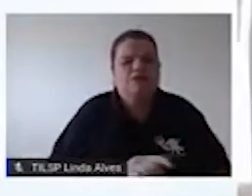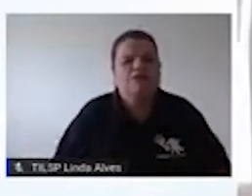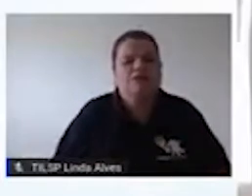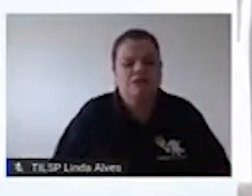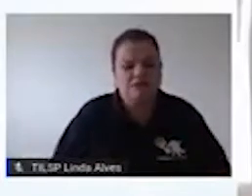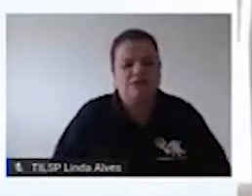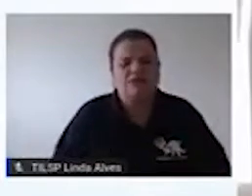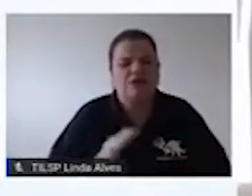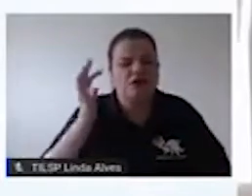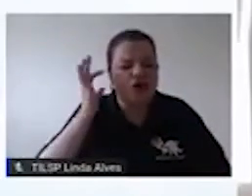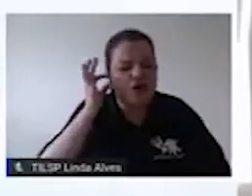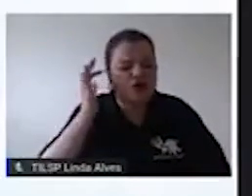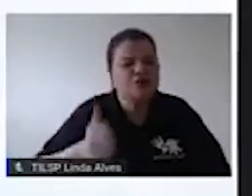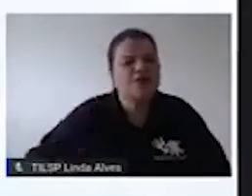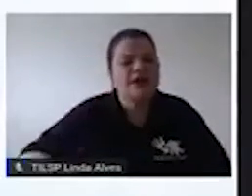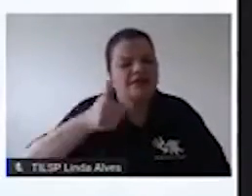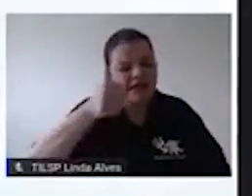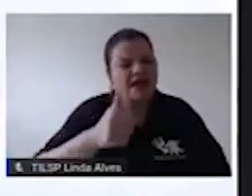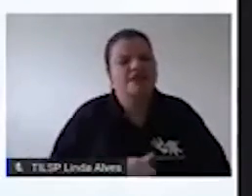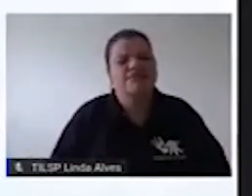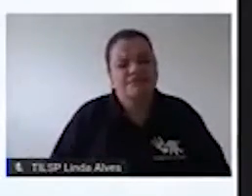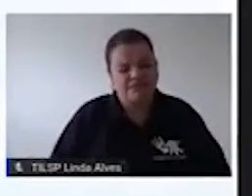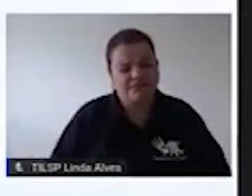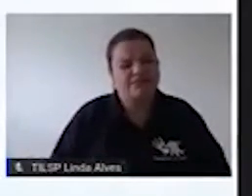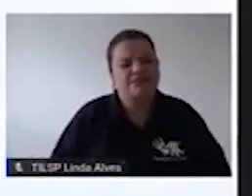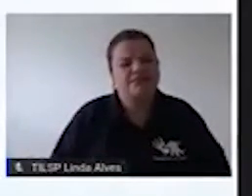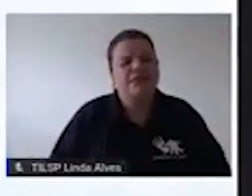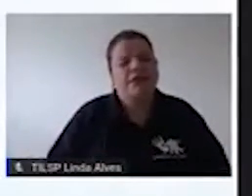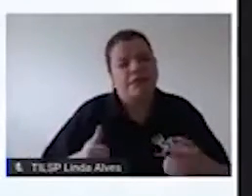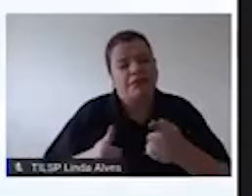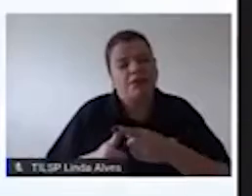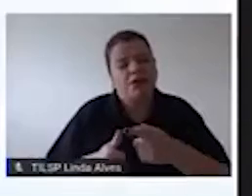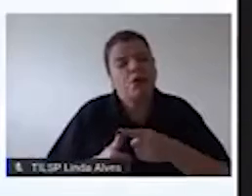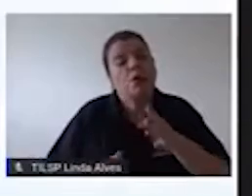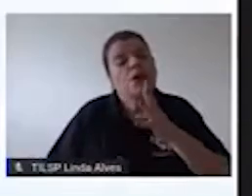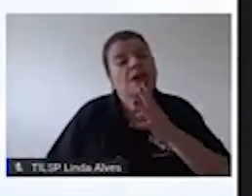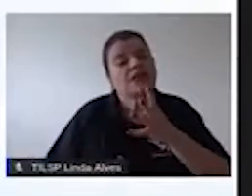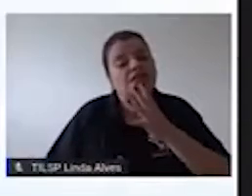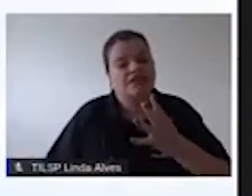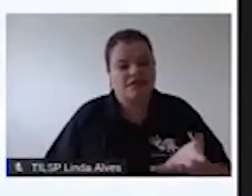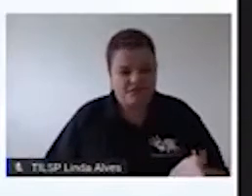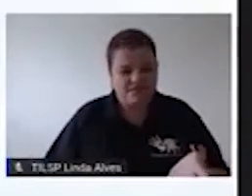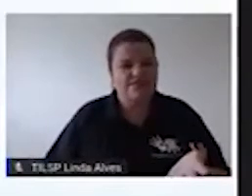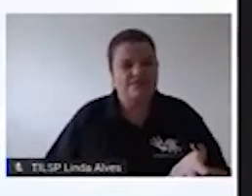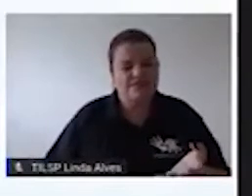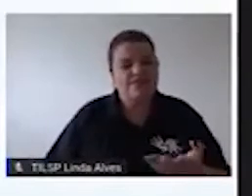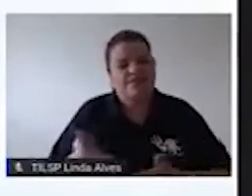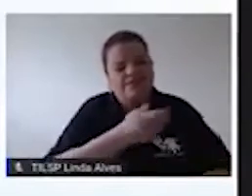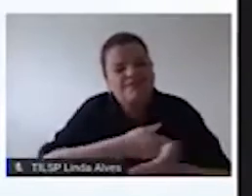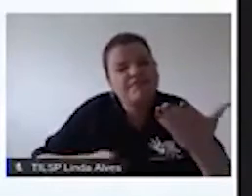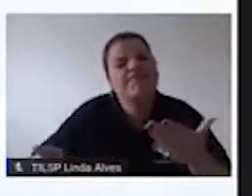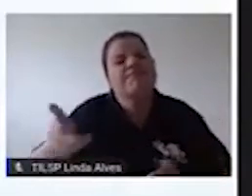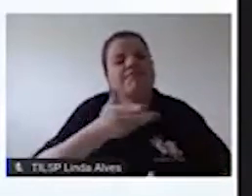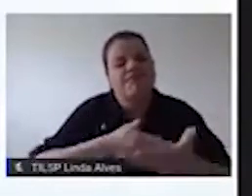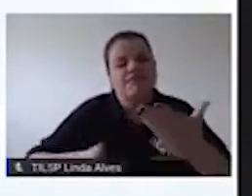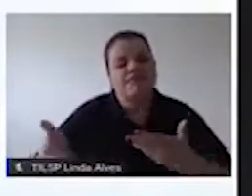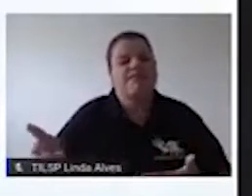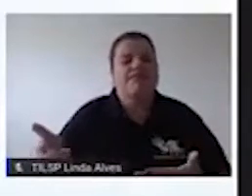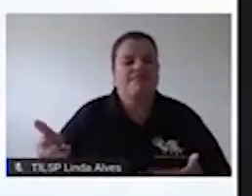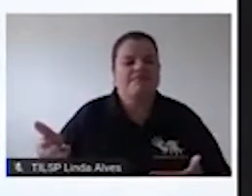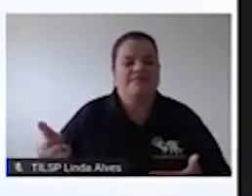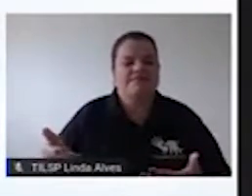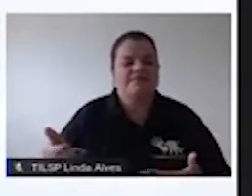Uma ótima primeiro, de ideia. reconhecer, né, de reconhecer esse debate numa negociação coletiva,